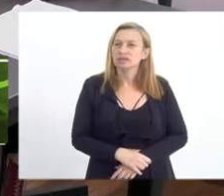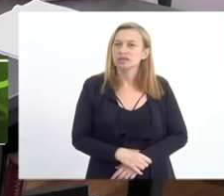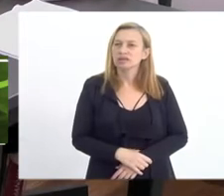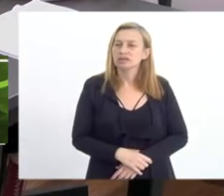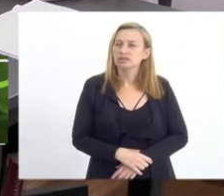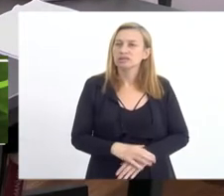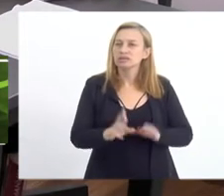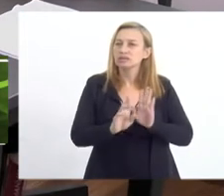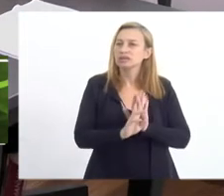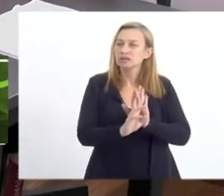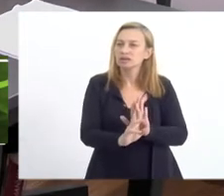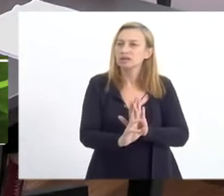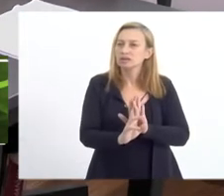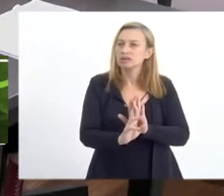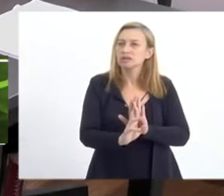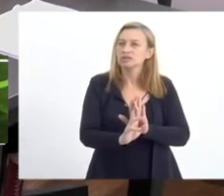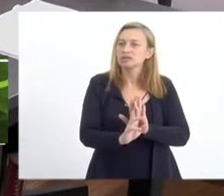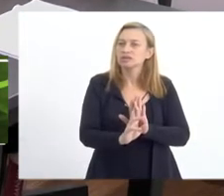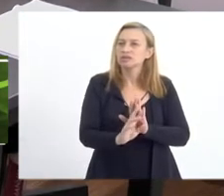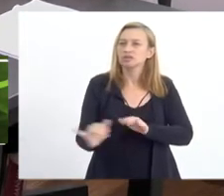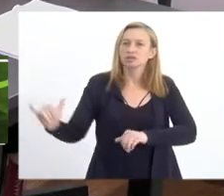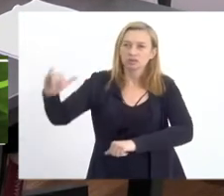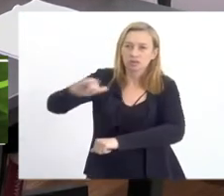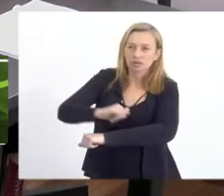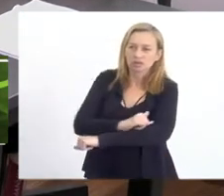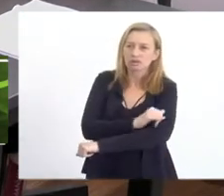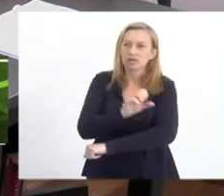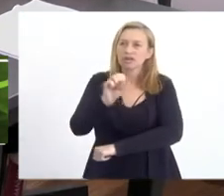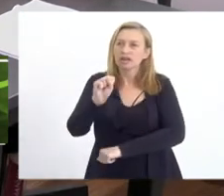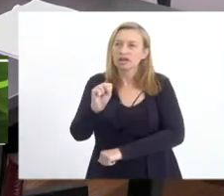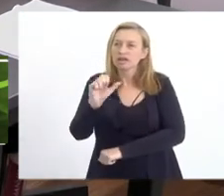ao representante do aeroporto Santos Dumont.